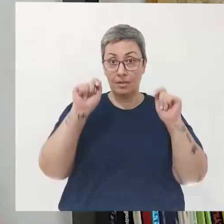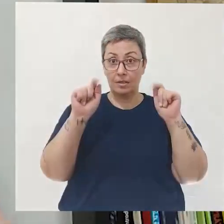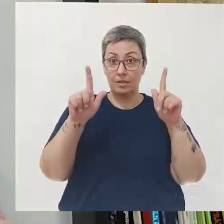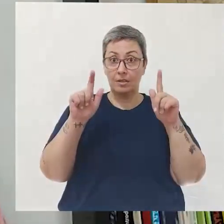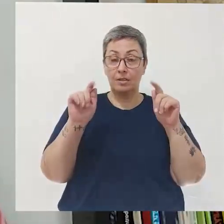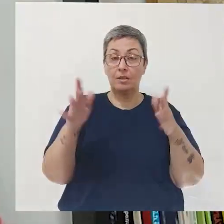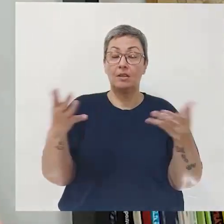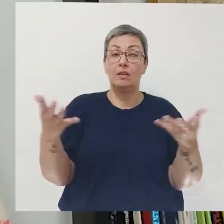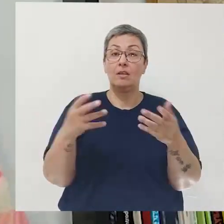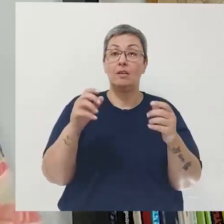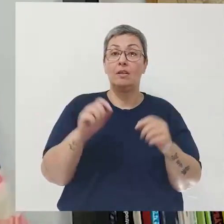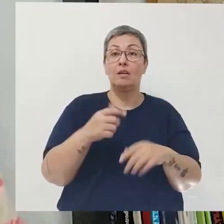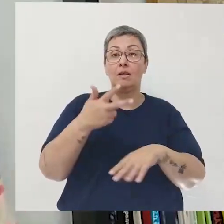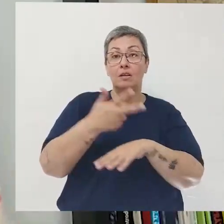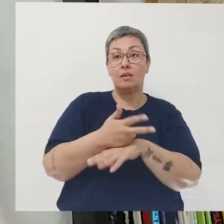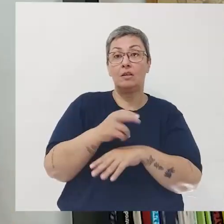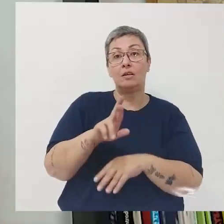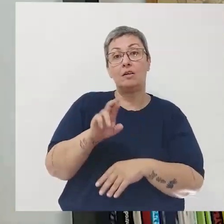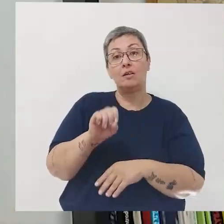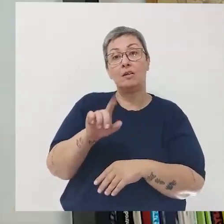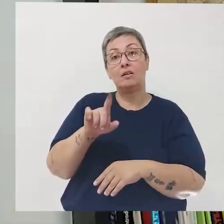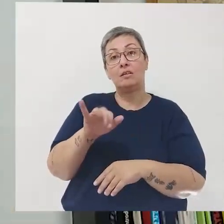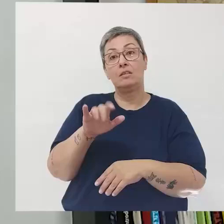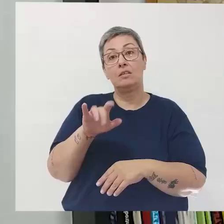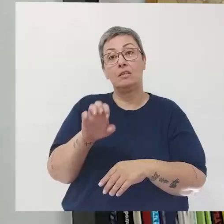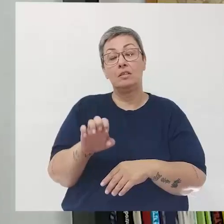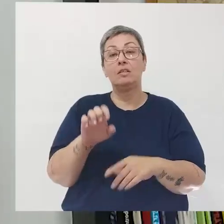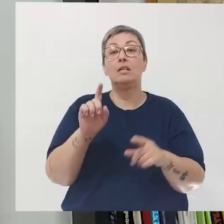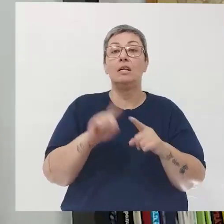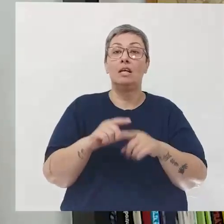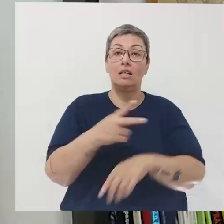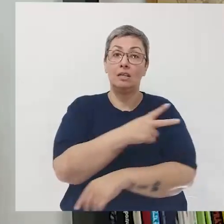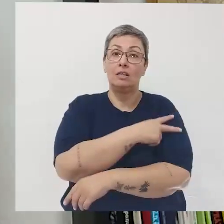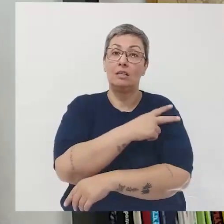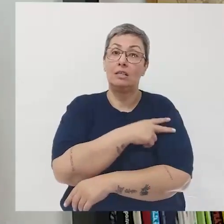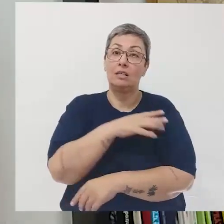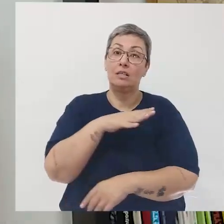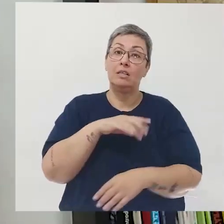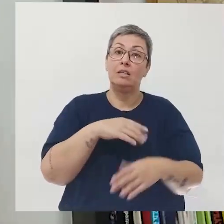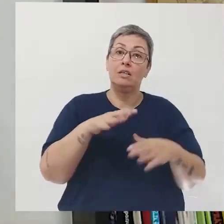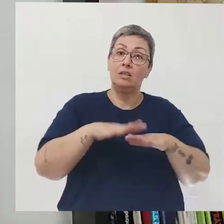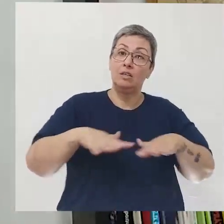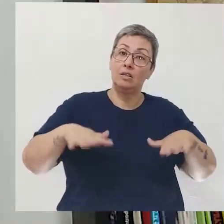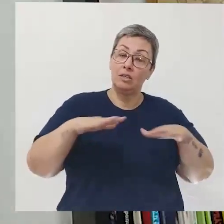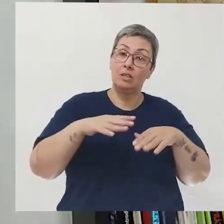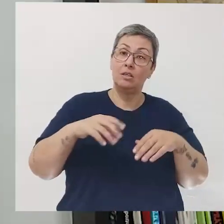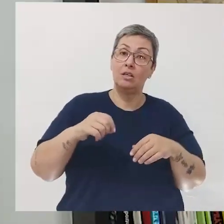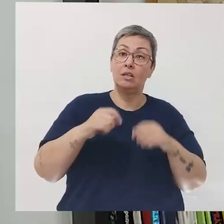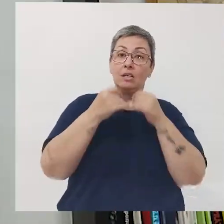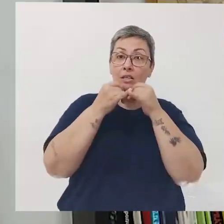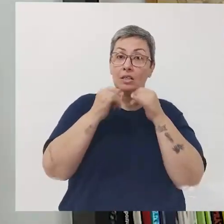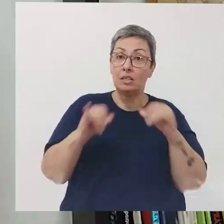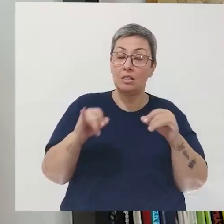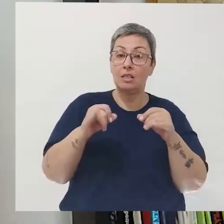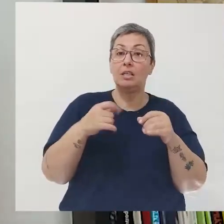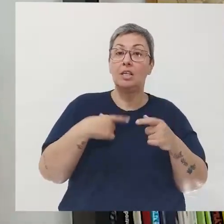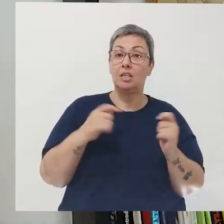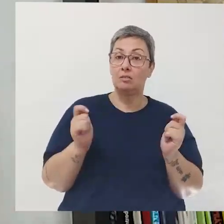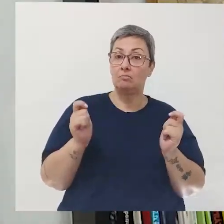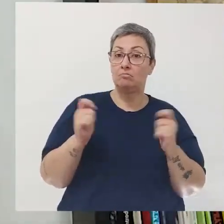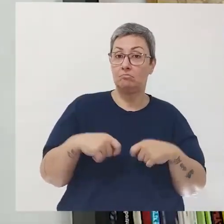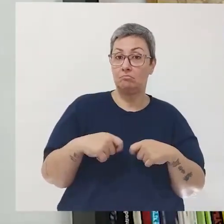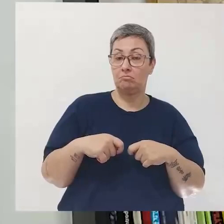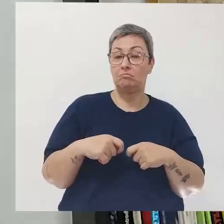Guarulhos, e o vídeo também feito pela senhora Rosilene Aparecida Santiago, que é chefe de seção de energia